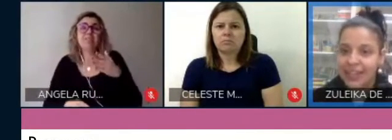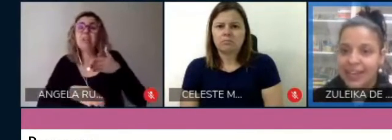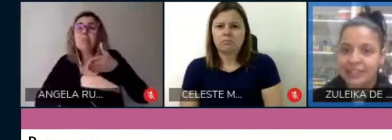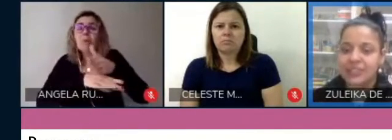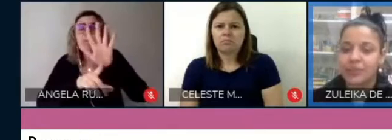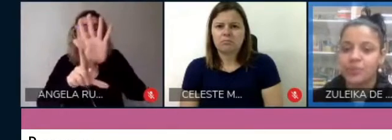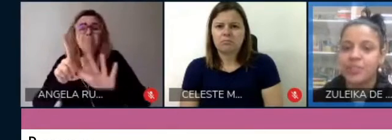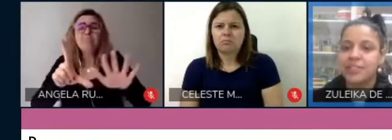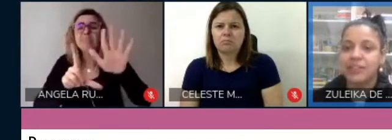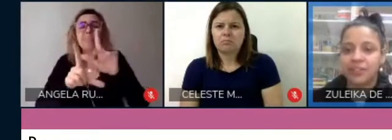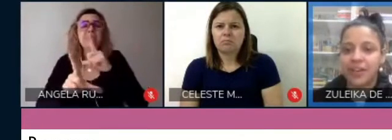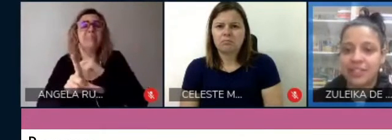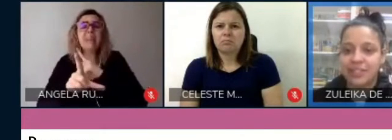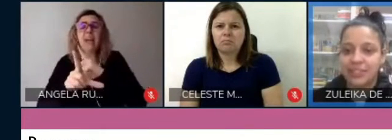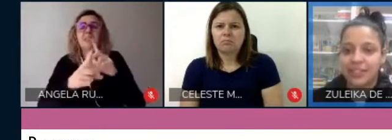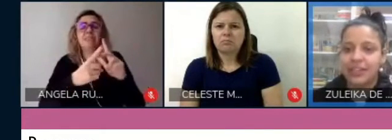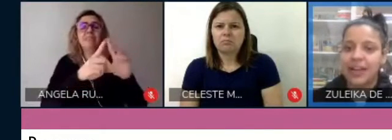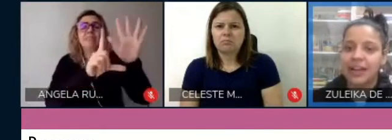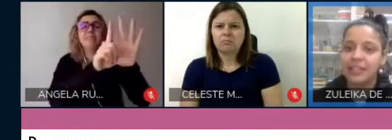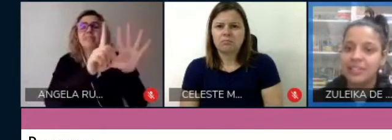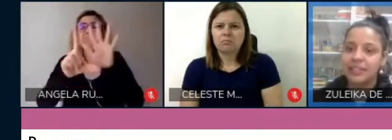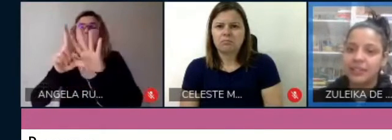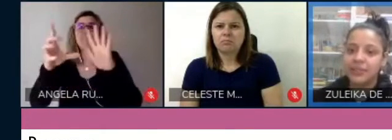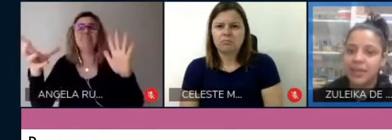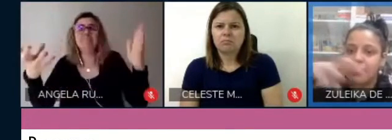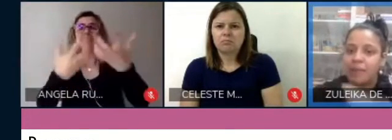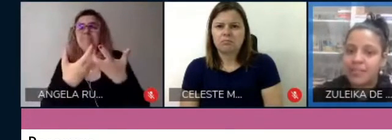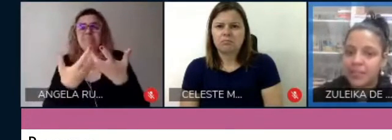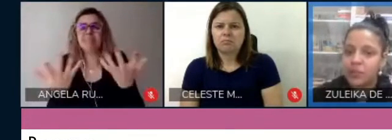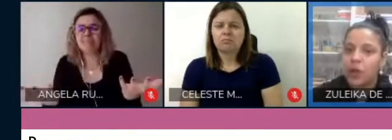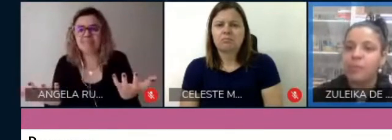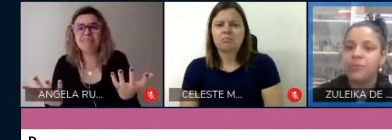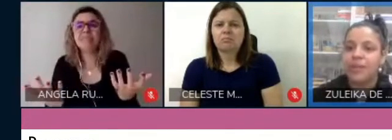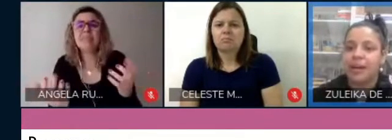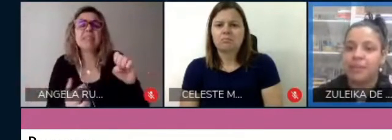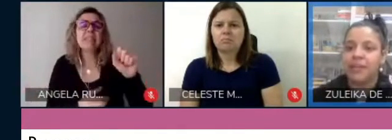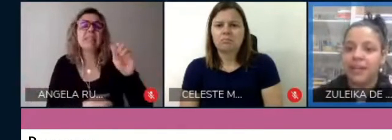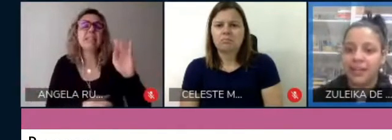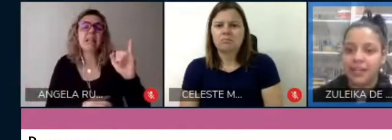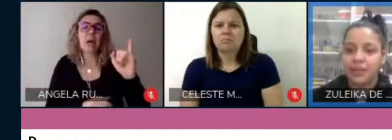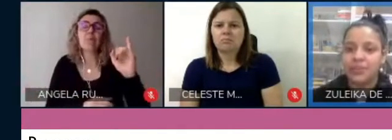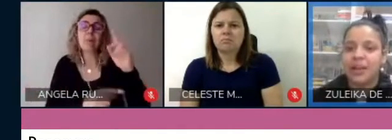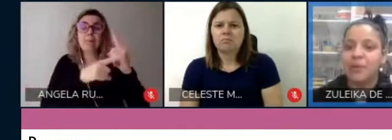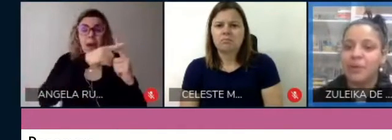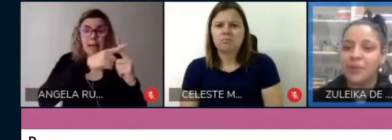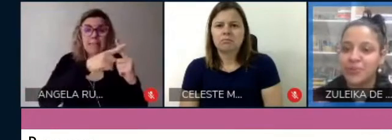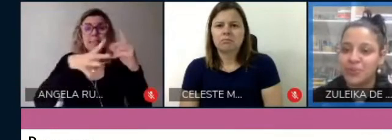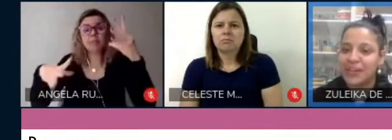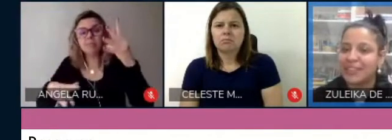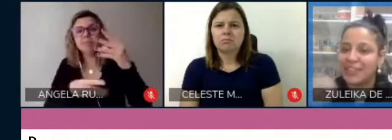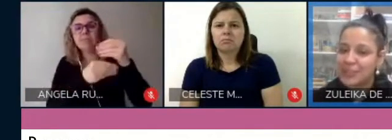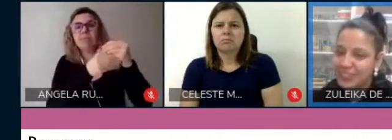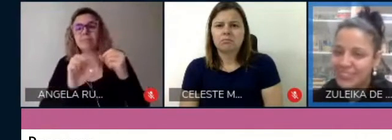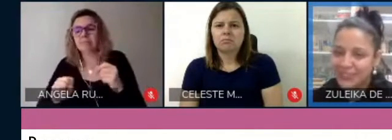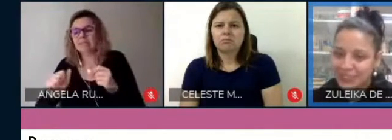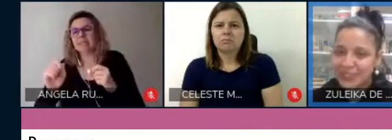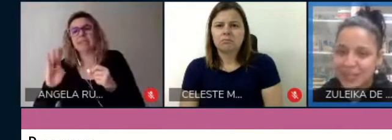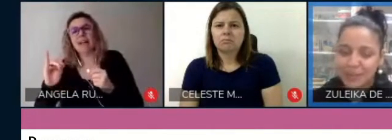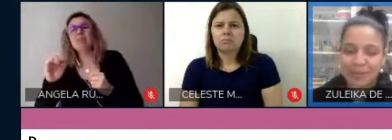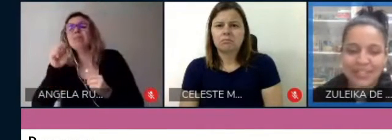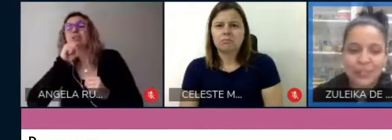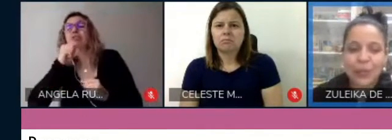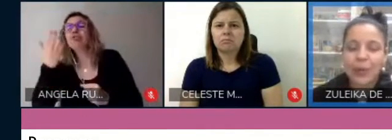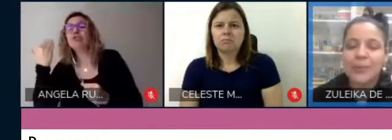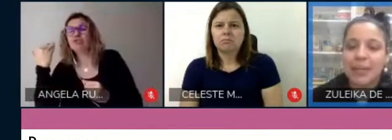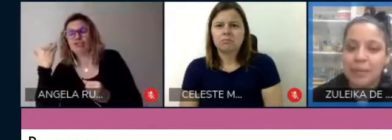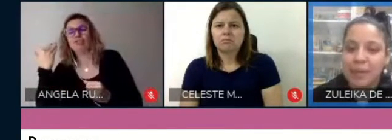estão interligados, são duas interfaces interligadas em que o Sabe Mais engloba o Sabe, né? O Sabe é o nosso catálogo anterior